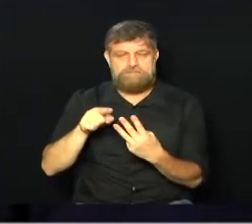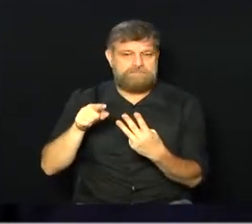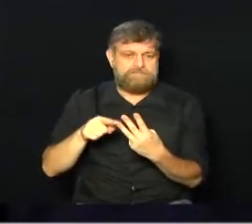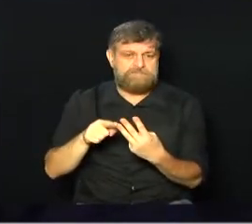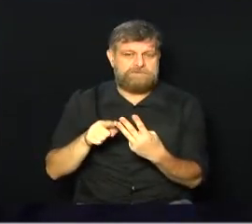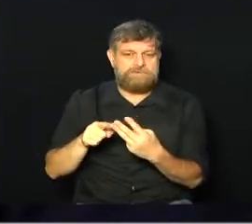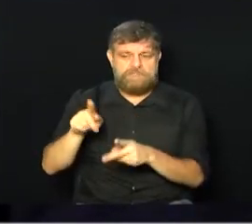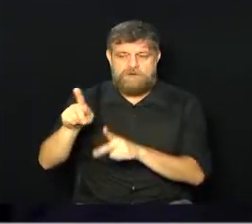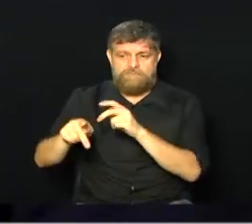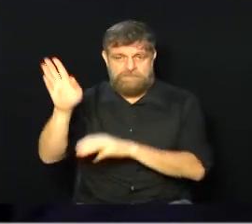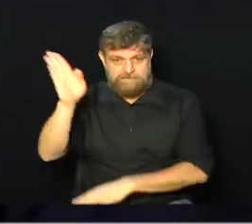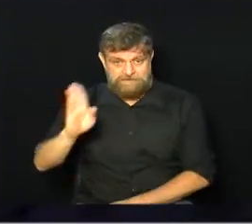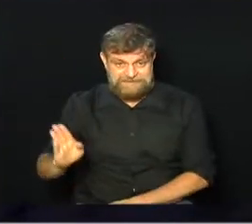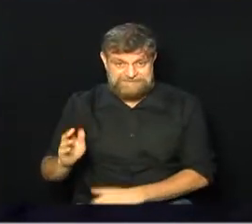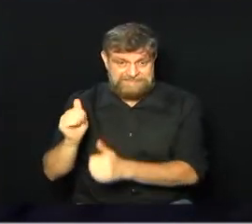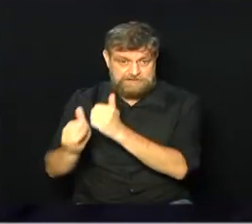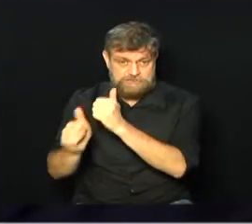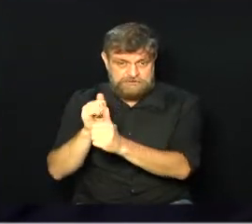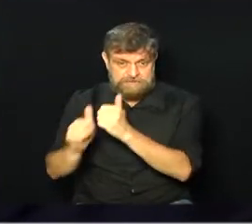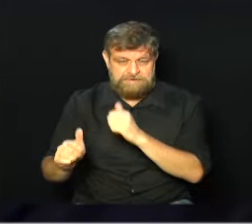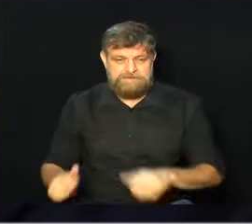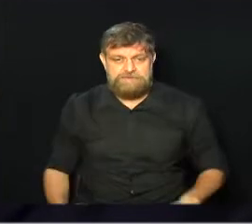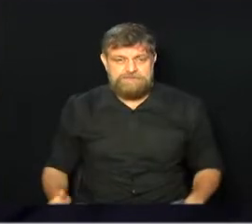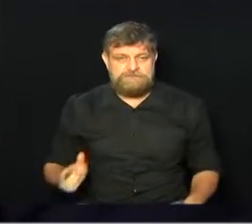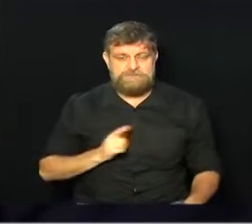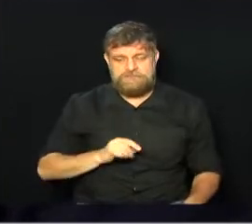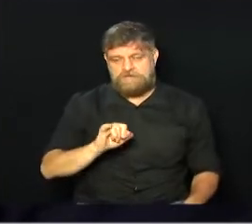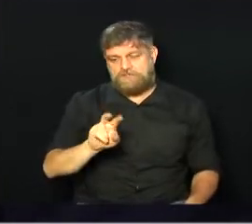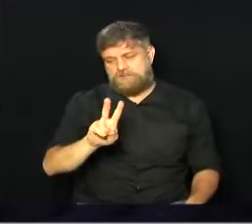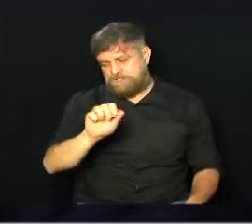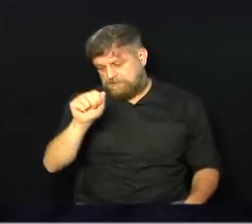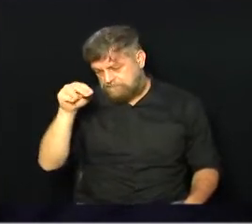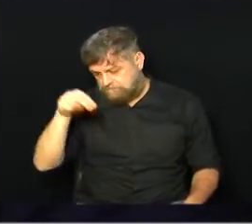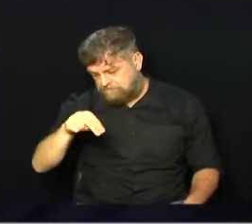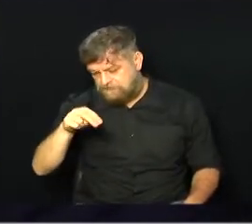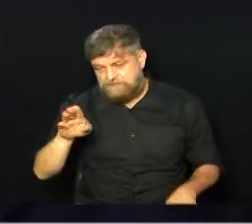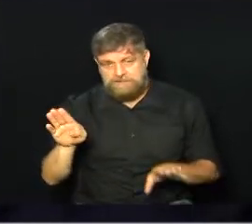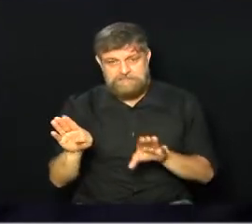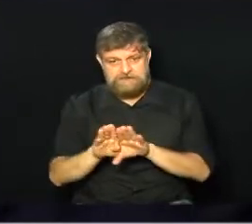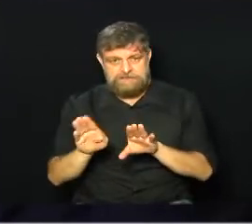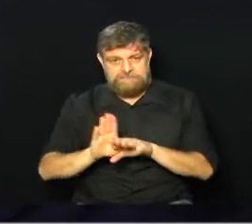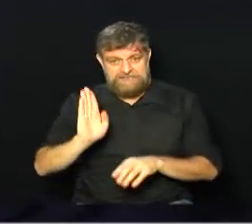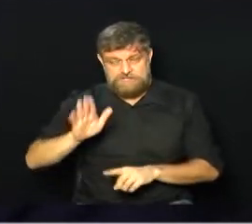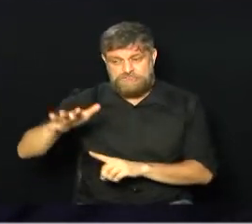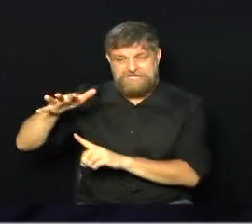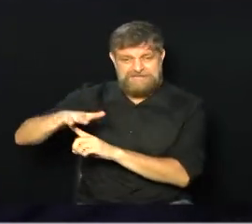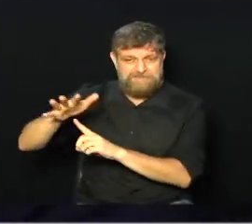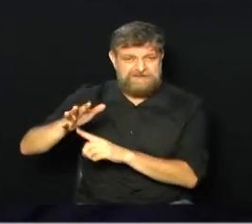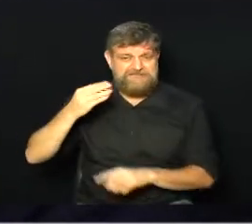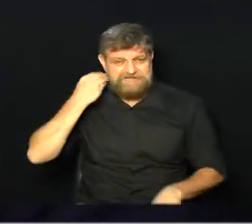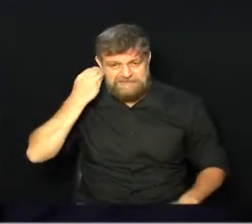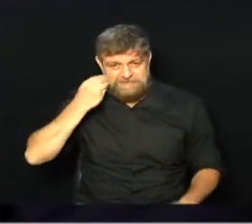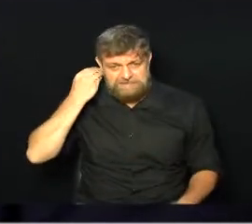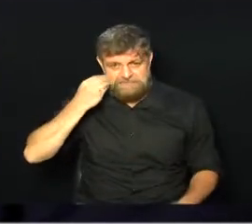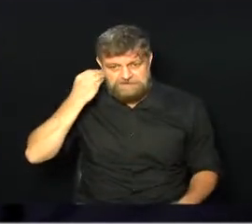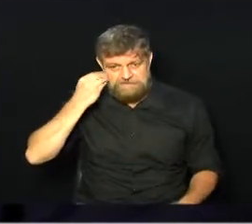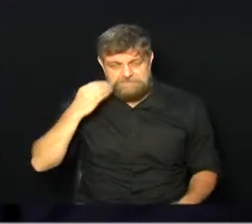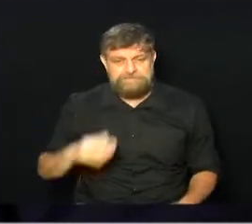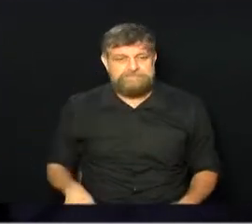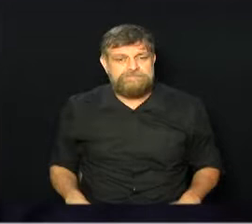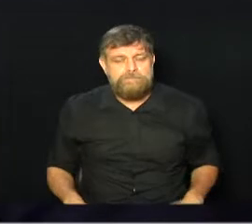jogou no Santos, o japonês, era o Ivan, um lateral esquerdo que jogou no Atlético Paranaense, que inclusive mora em